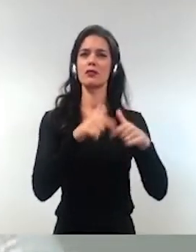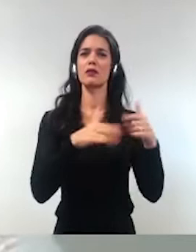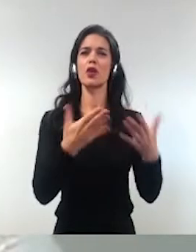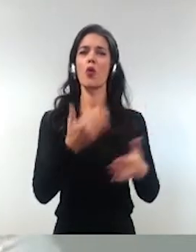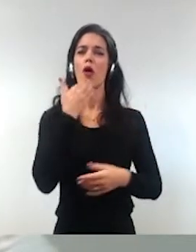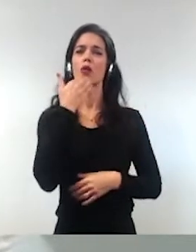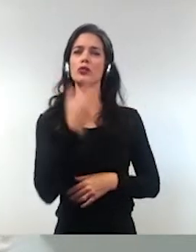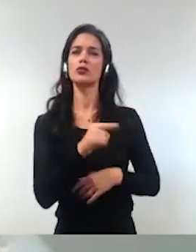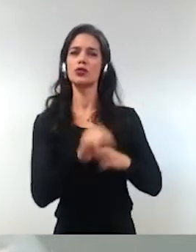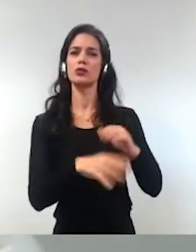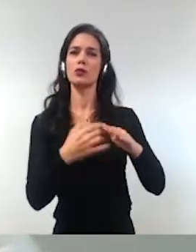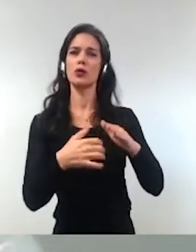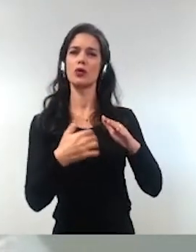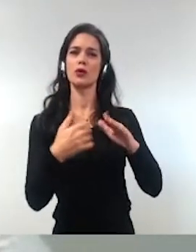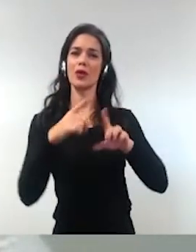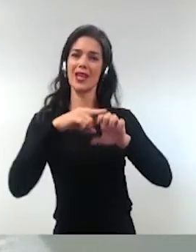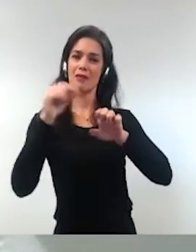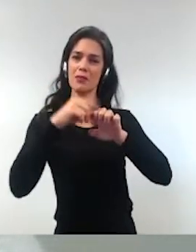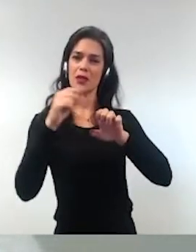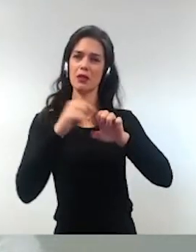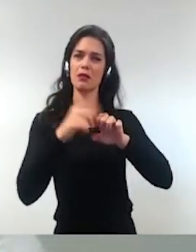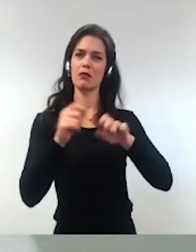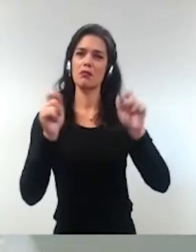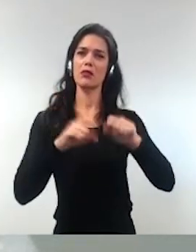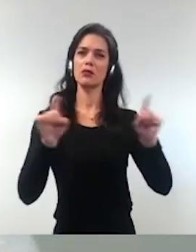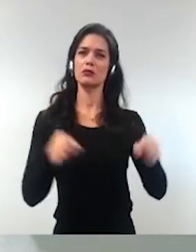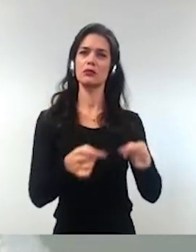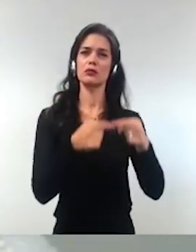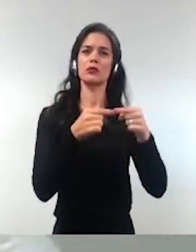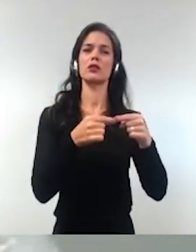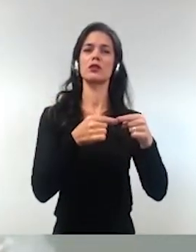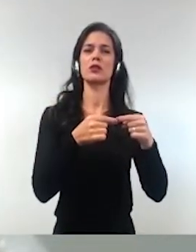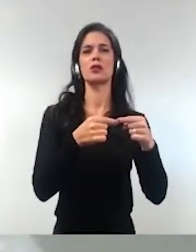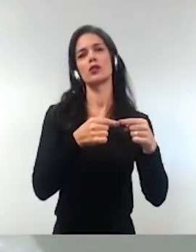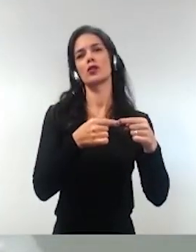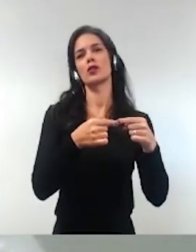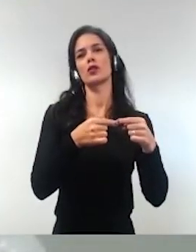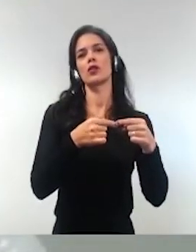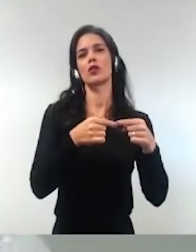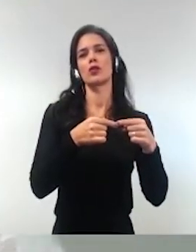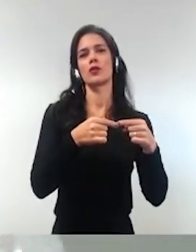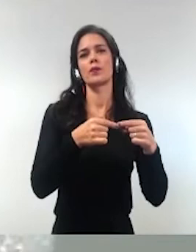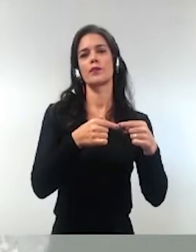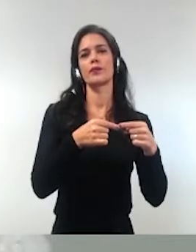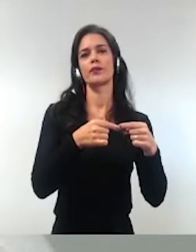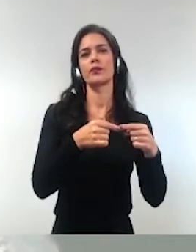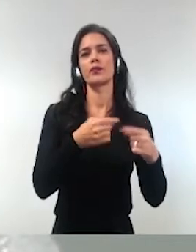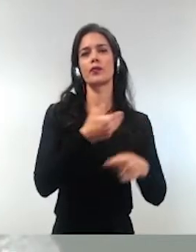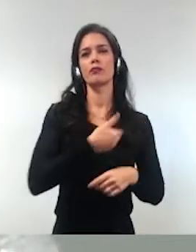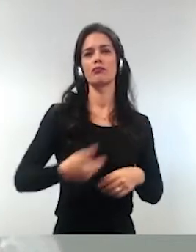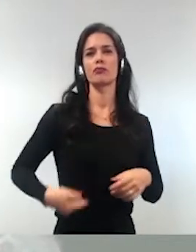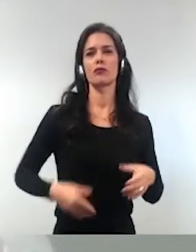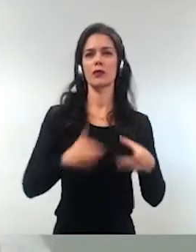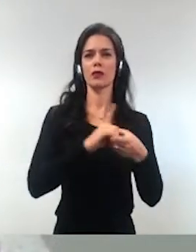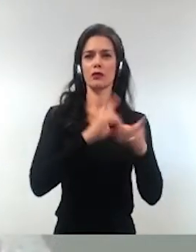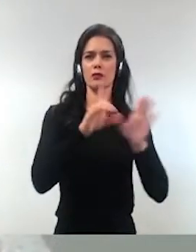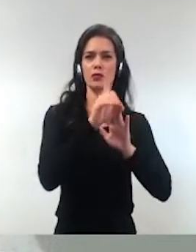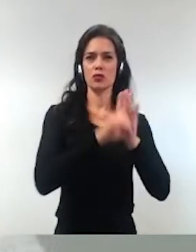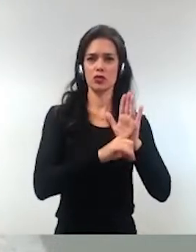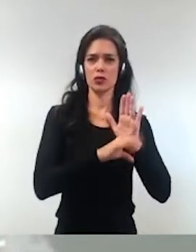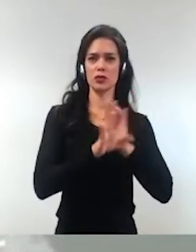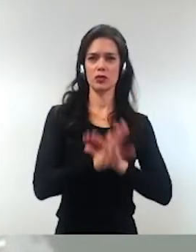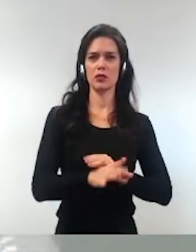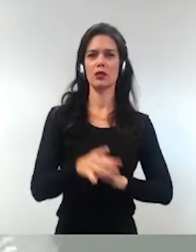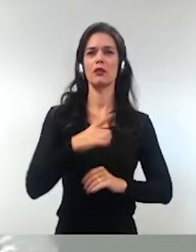de empreendedorismo são compatíveis com o Estado democrático de direito? Certamente são